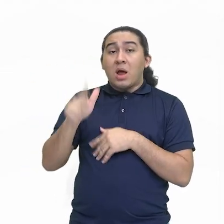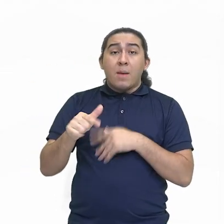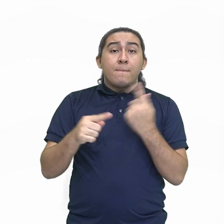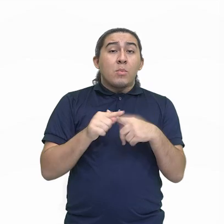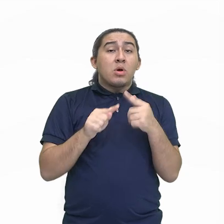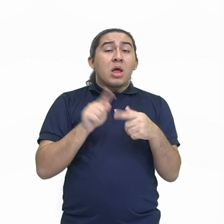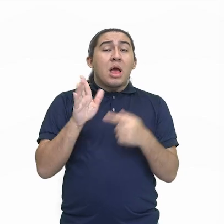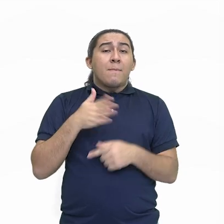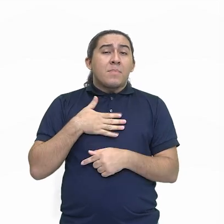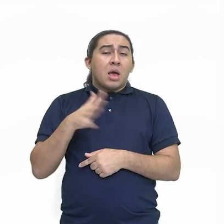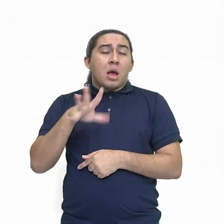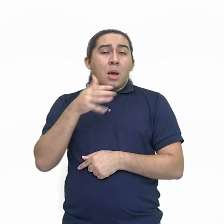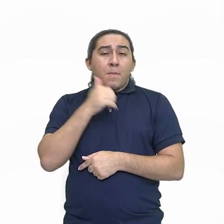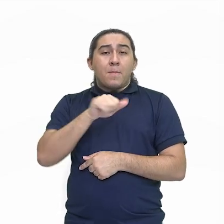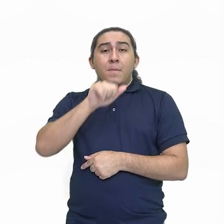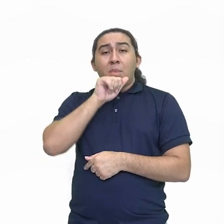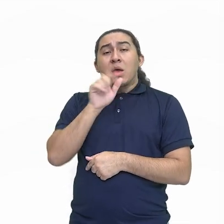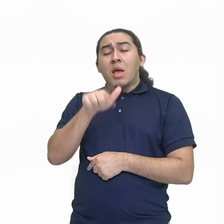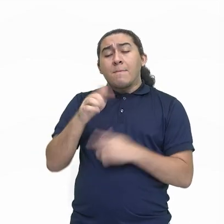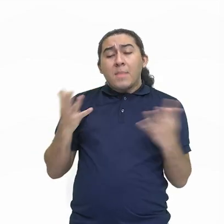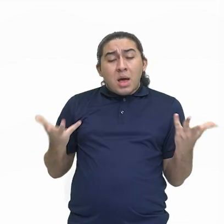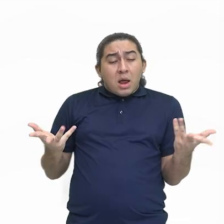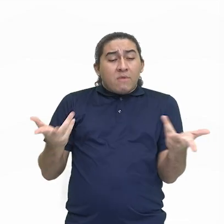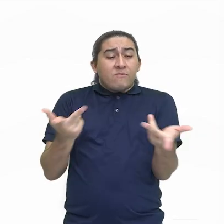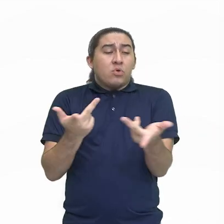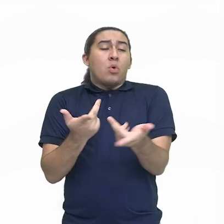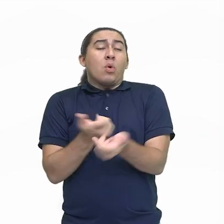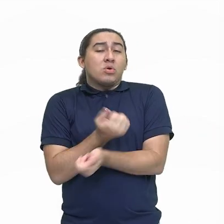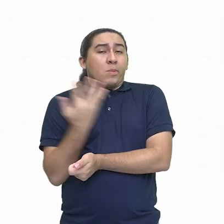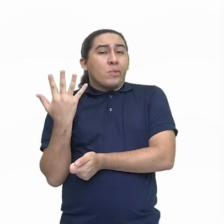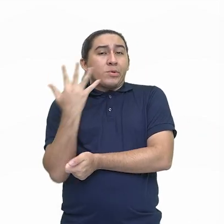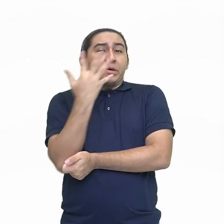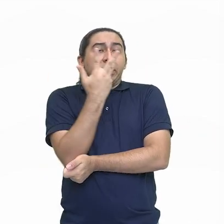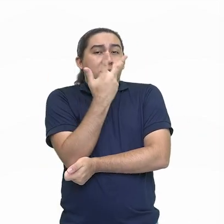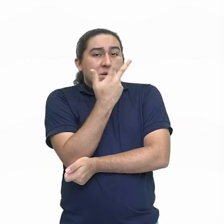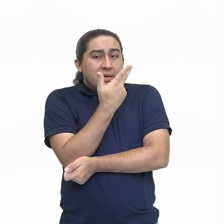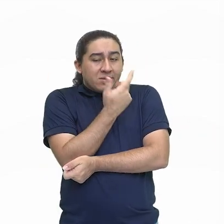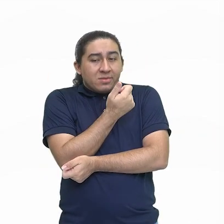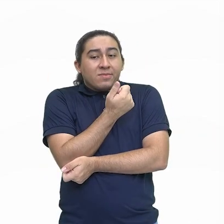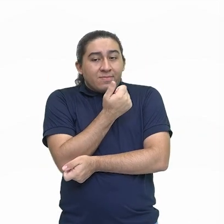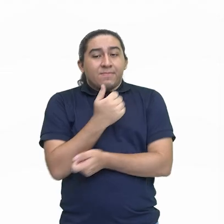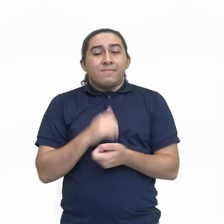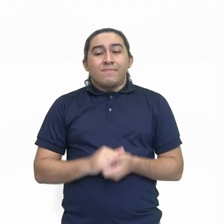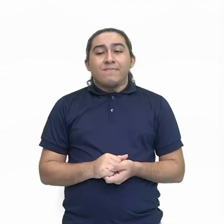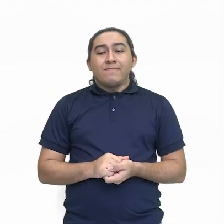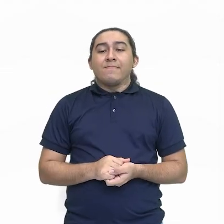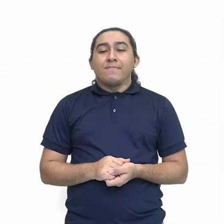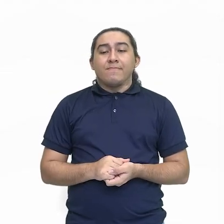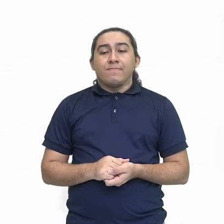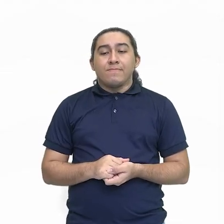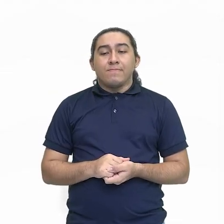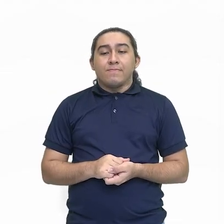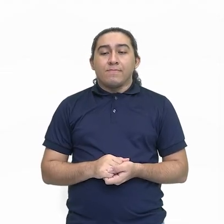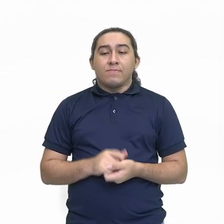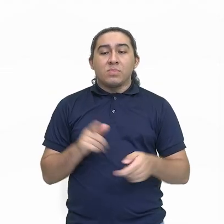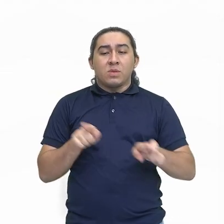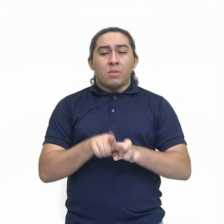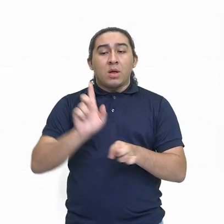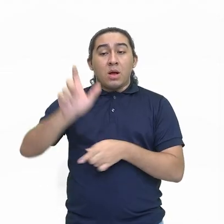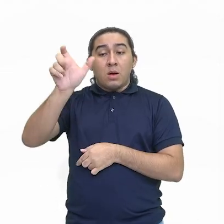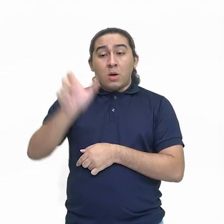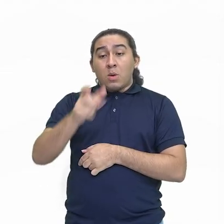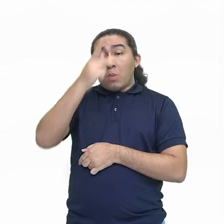é maravilhosa, né? Ela é bela. Então, ela é uma